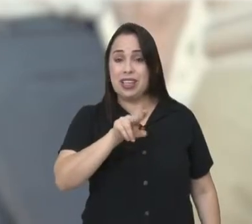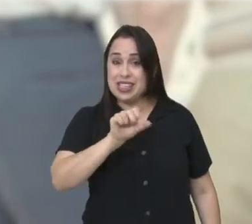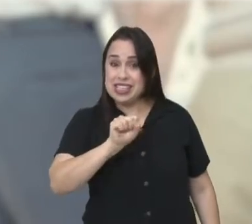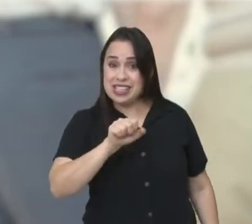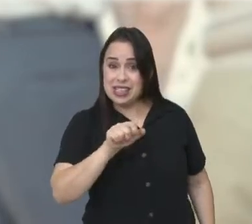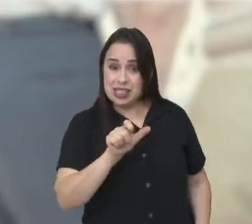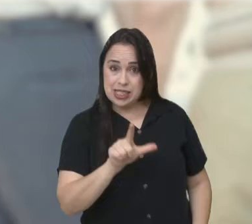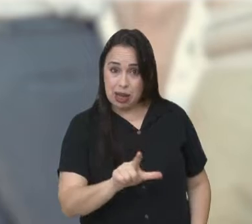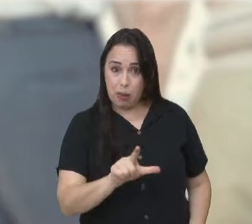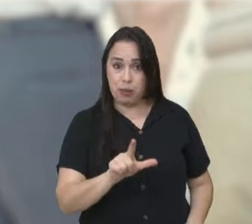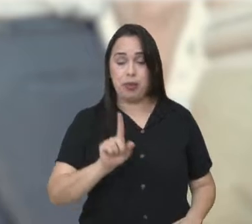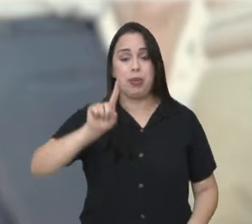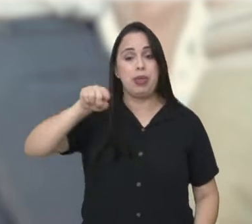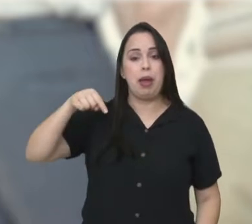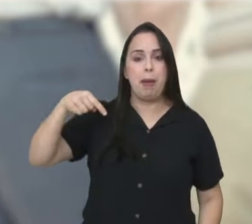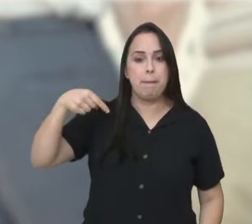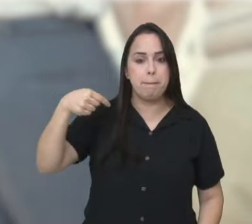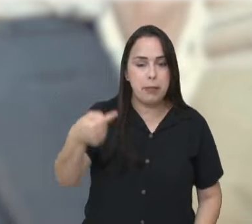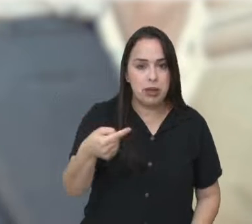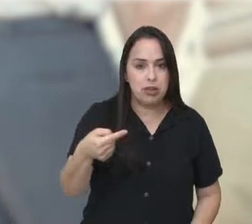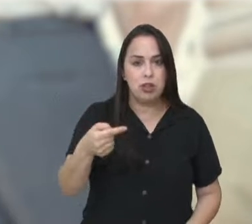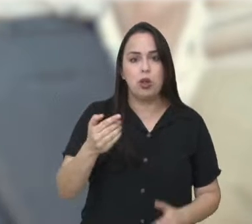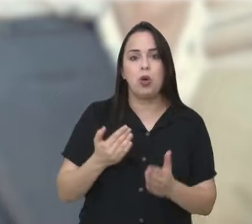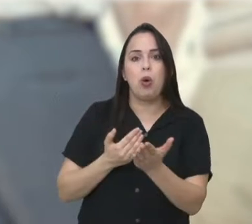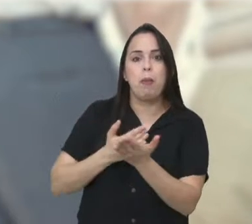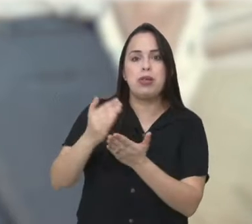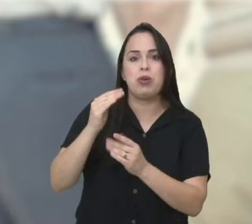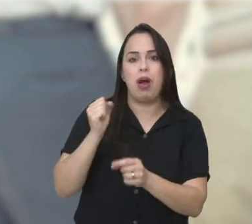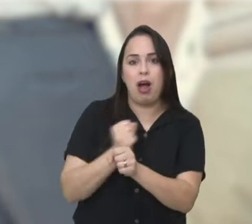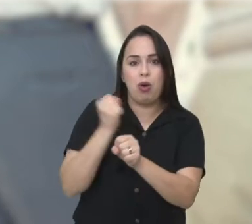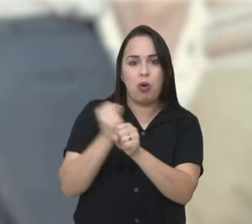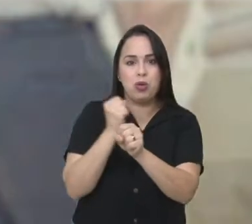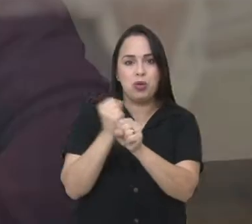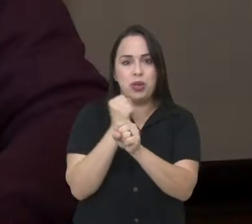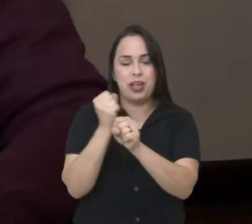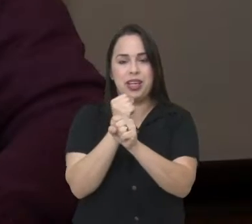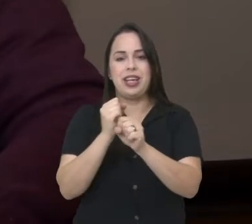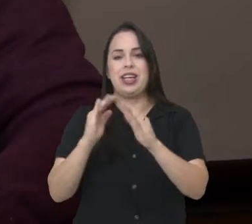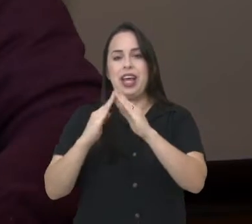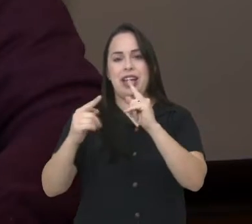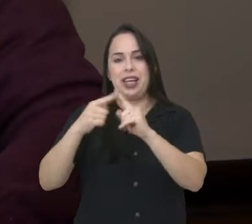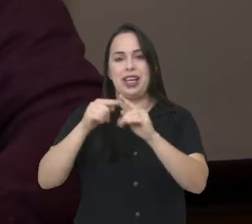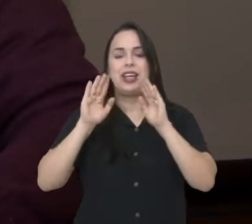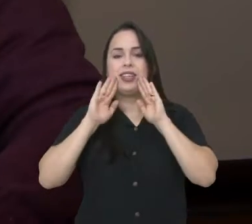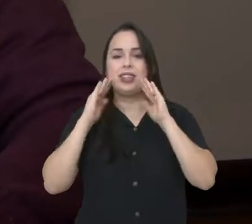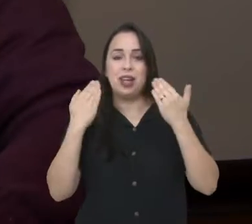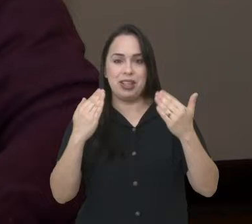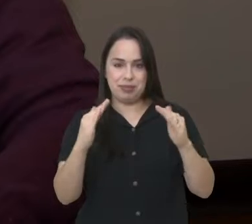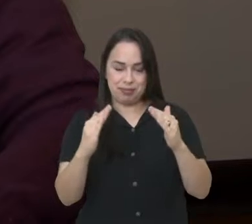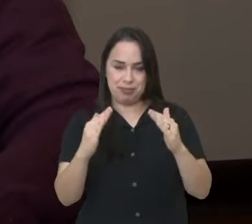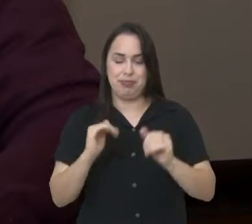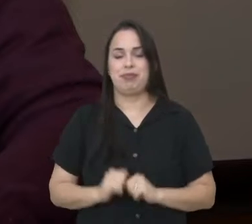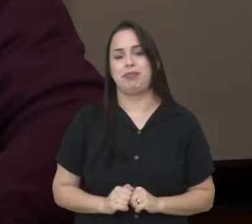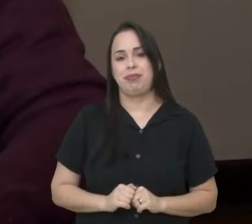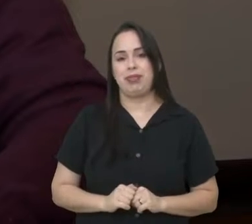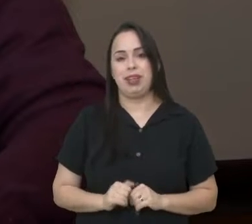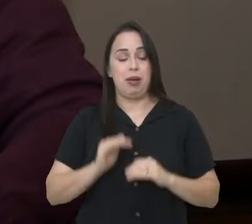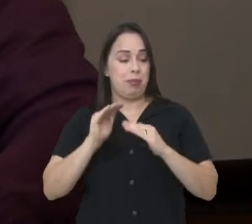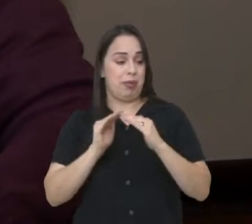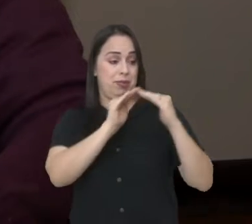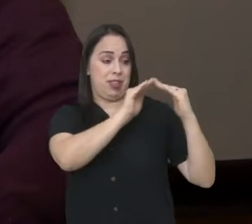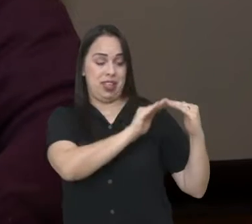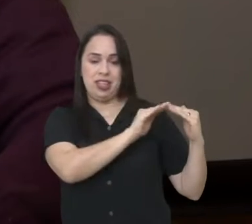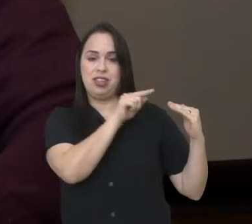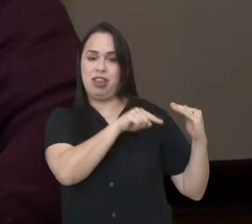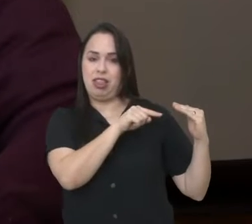tempo, começaram a igreja, São Dimas, senhor que era vizinho nosso aqui também, que tinha uma oficina, um posto de